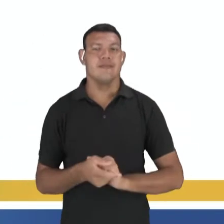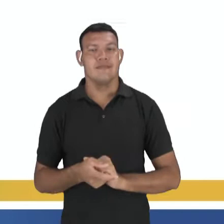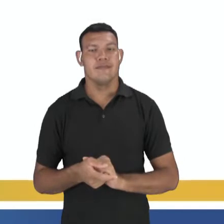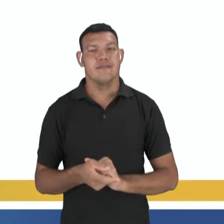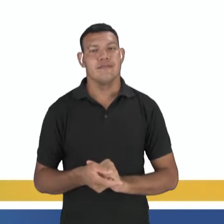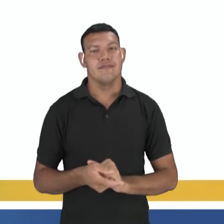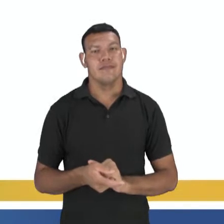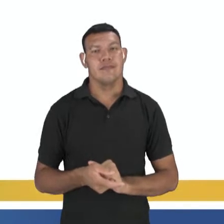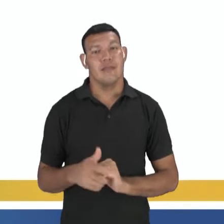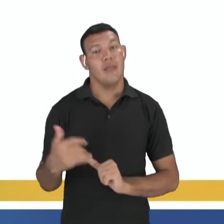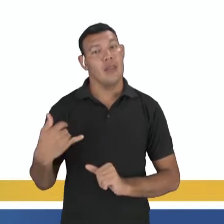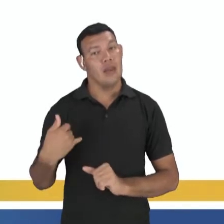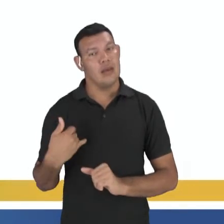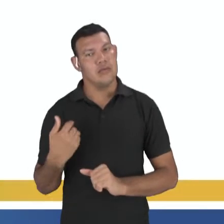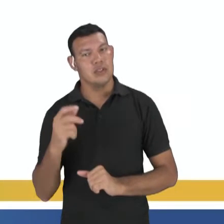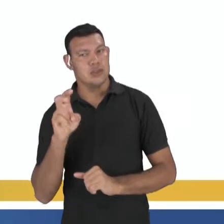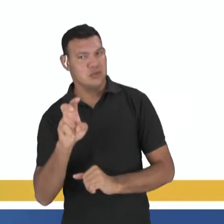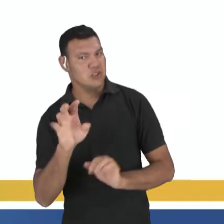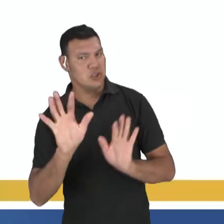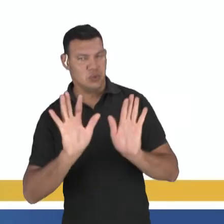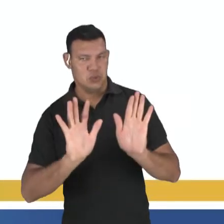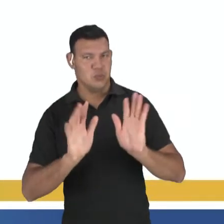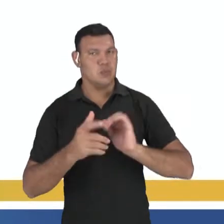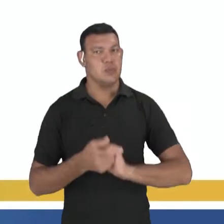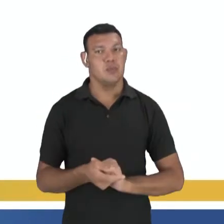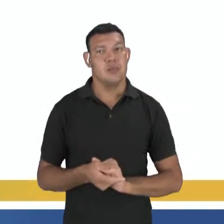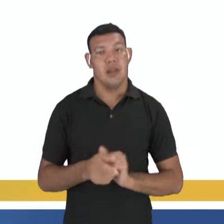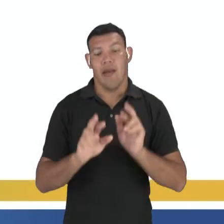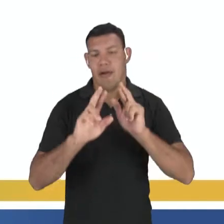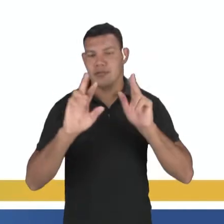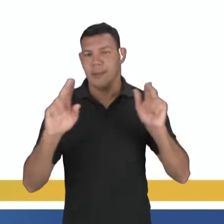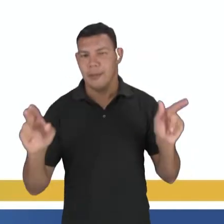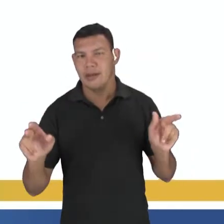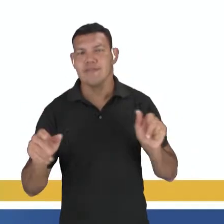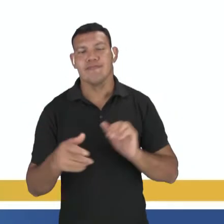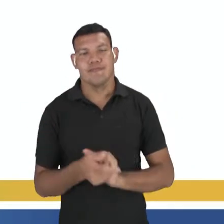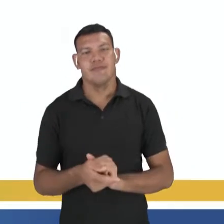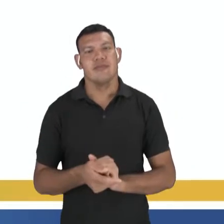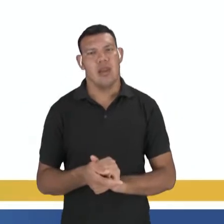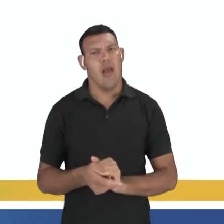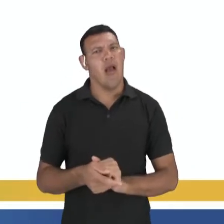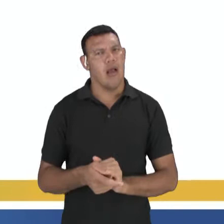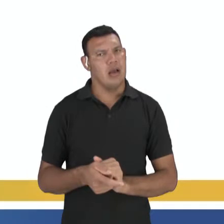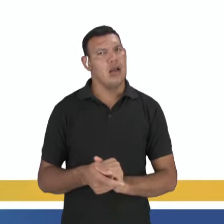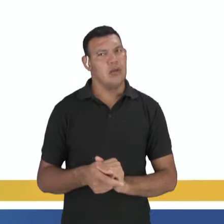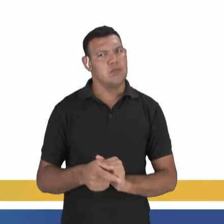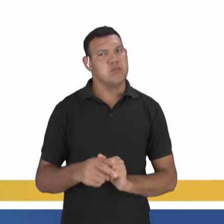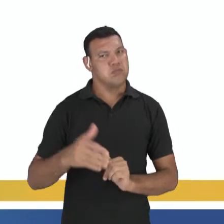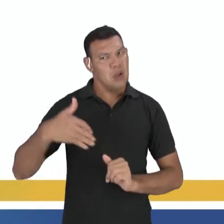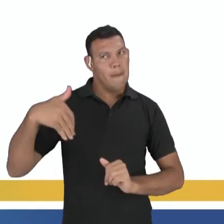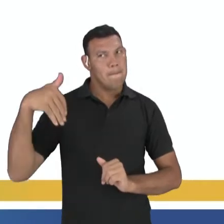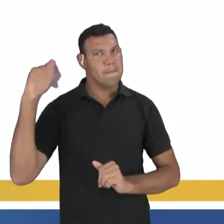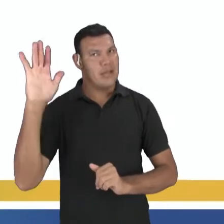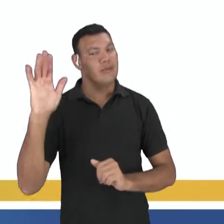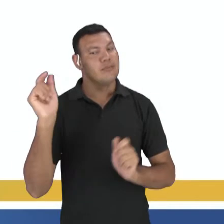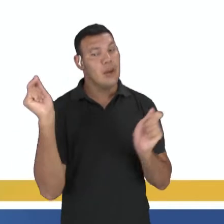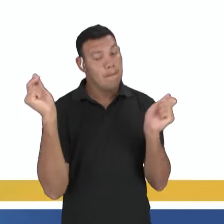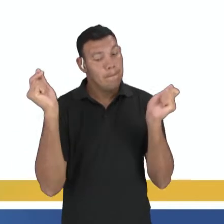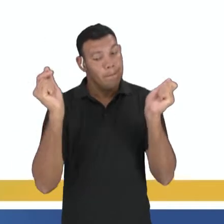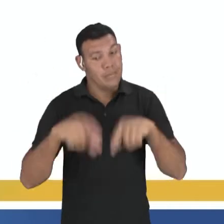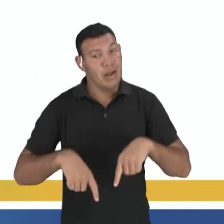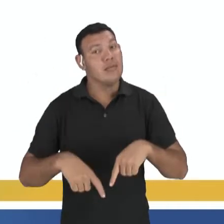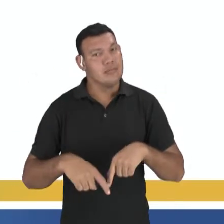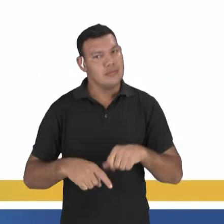anos seria a amplitude dessa diferença. Essa amplitude, gente, ela é considerada alta em relação a essas idades. Por isso que a